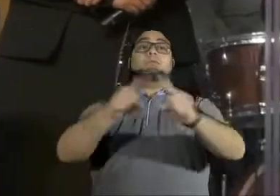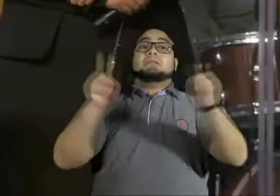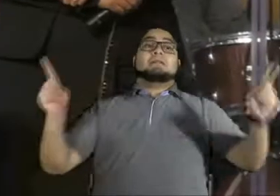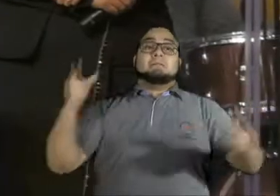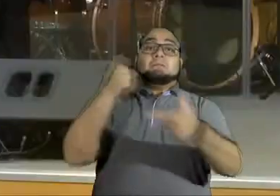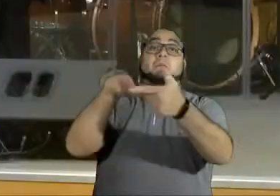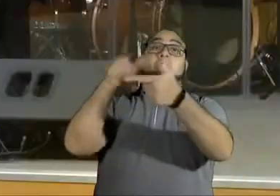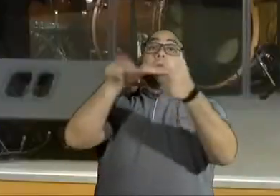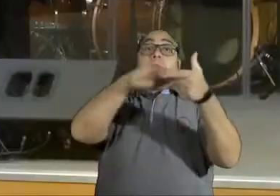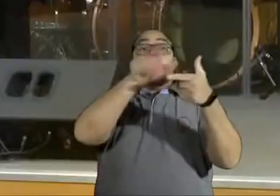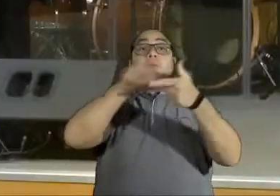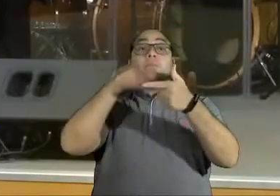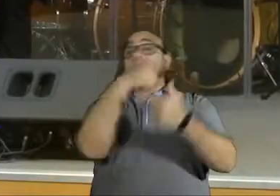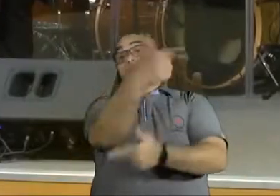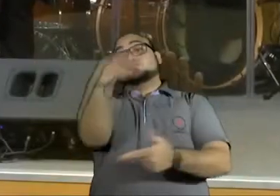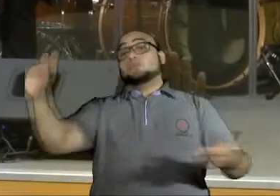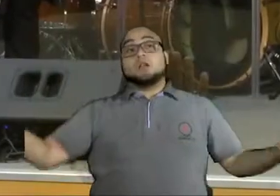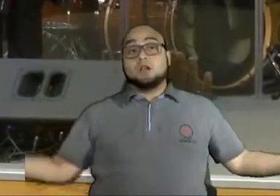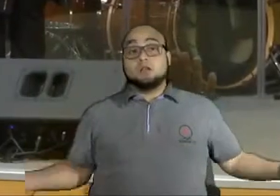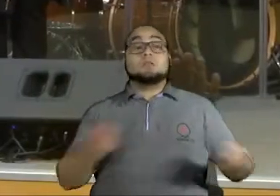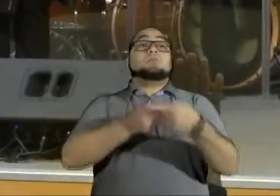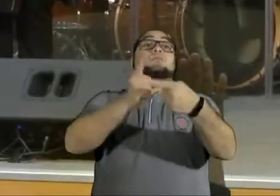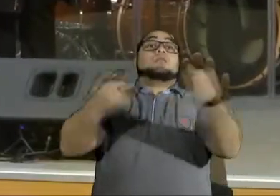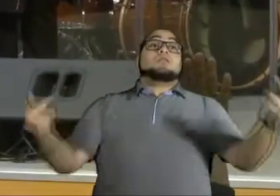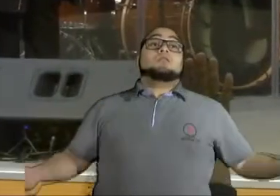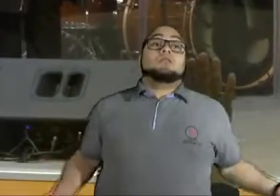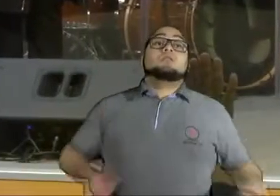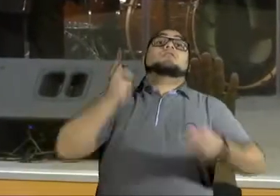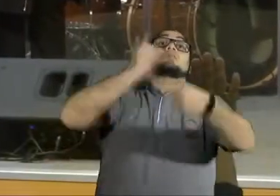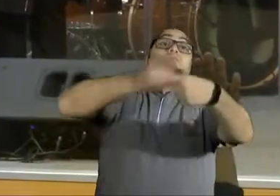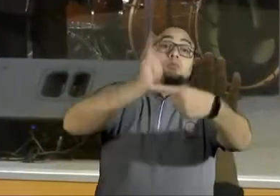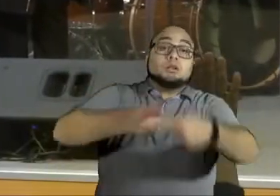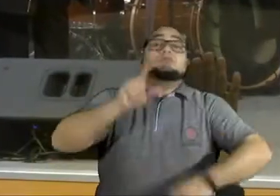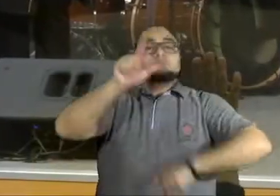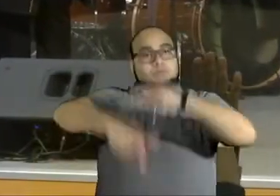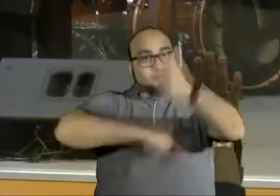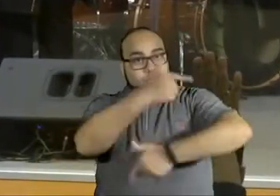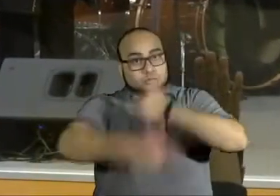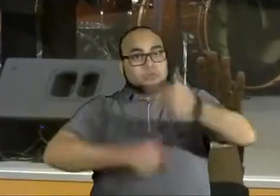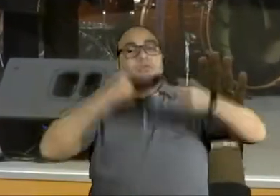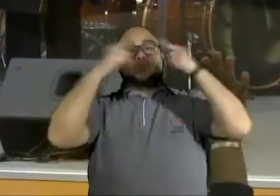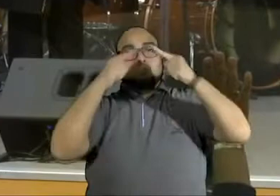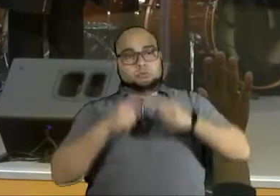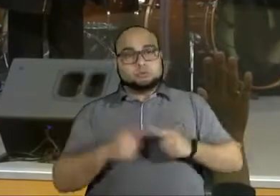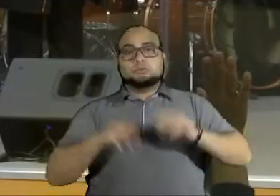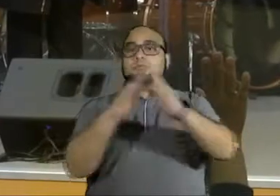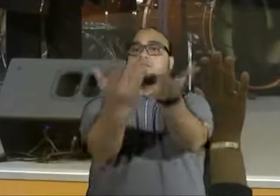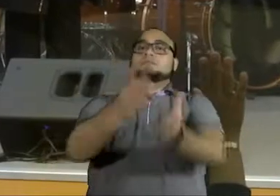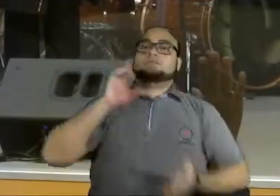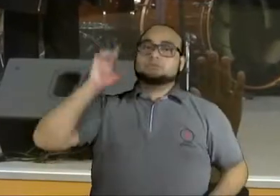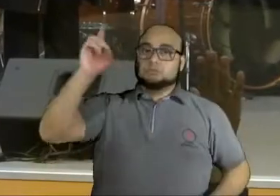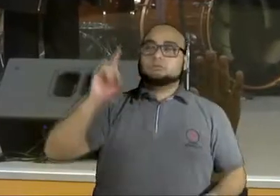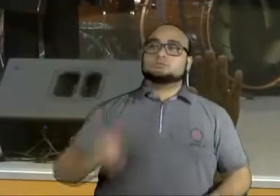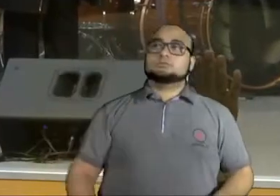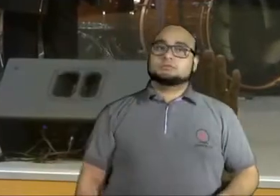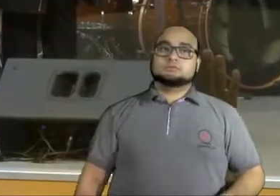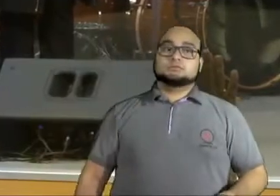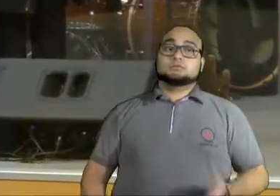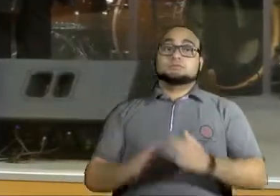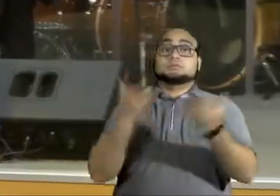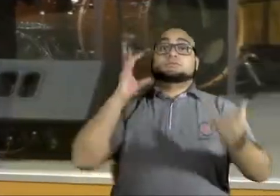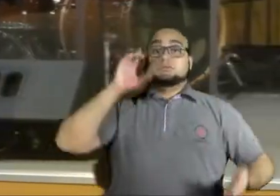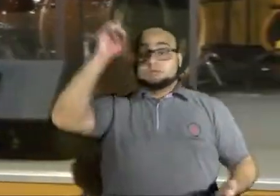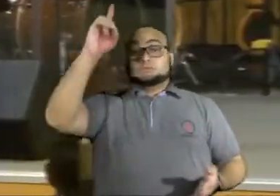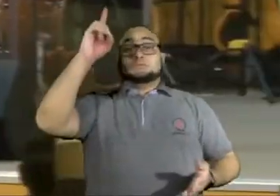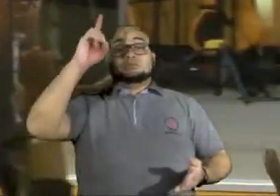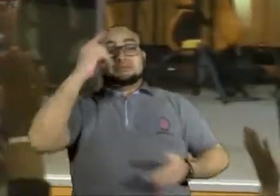quê? Porque você trabalha para cumprir a palavra trabalha para cumprir